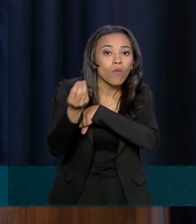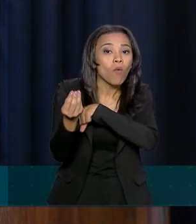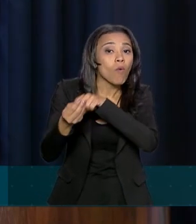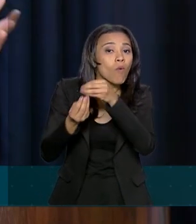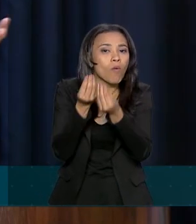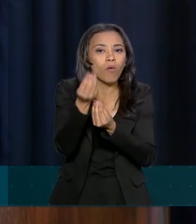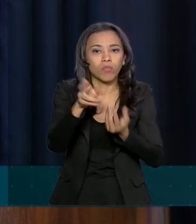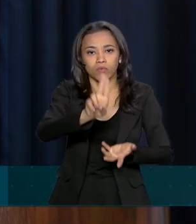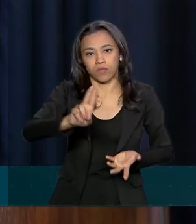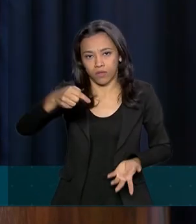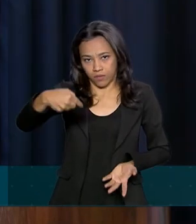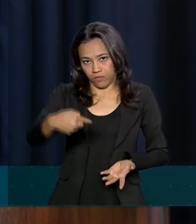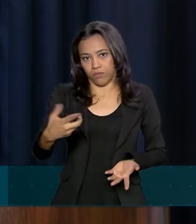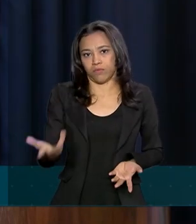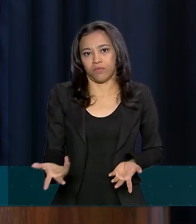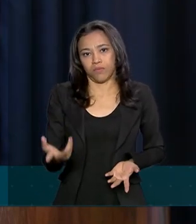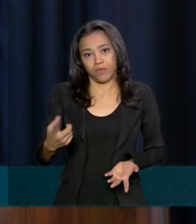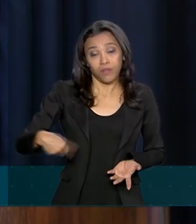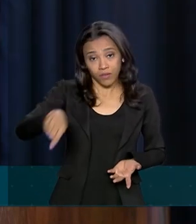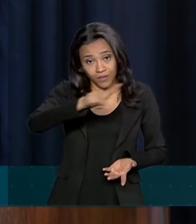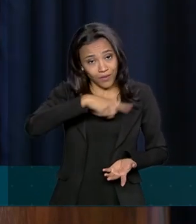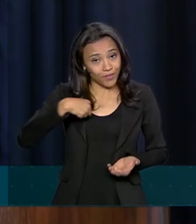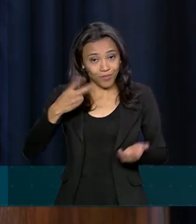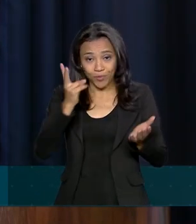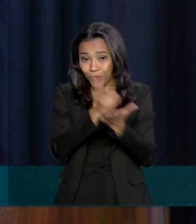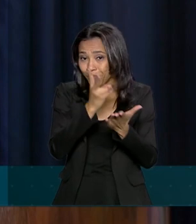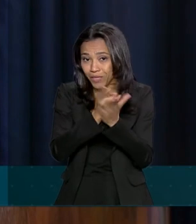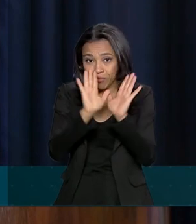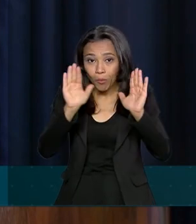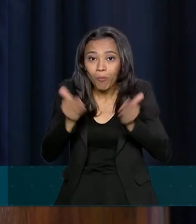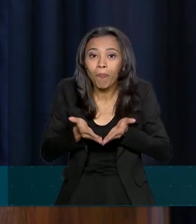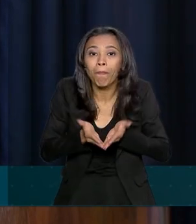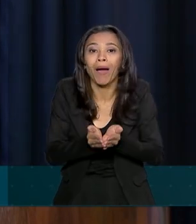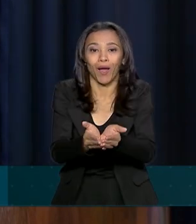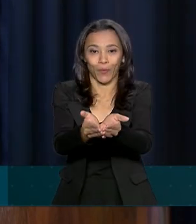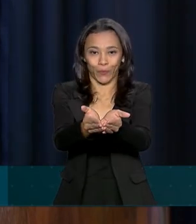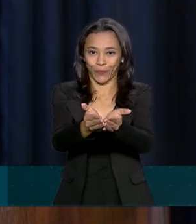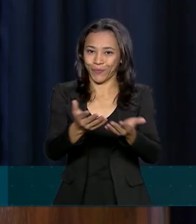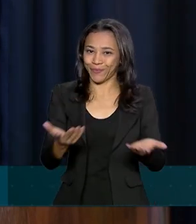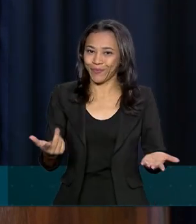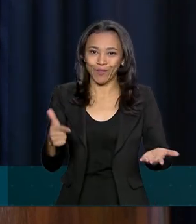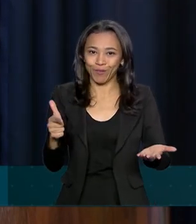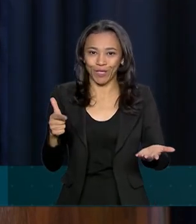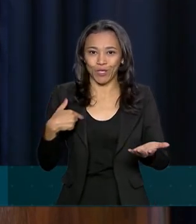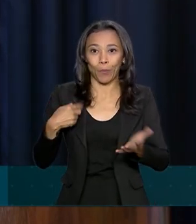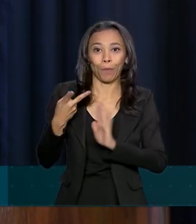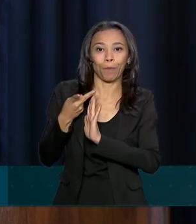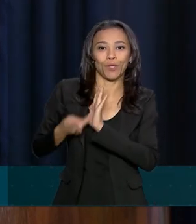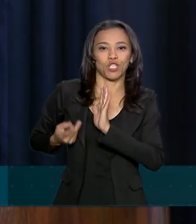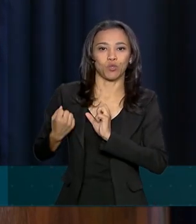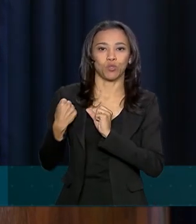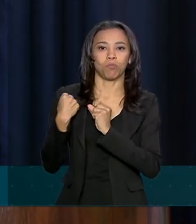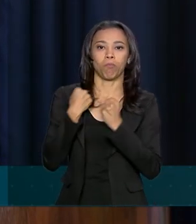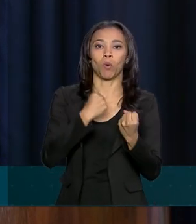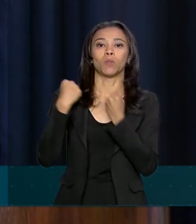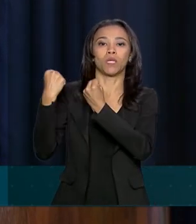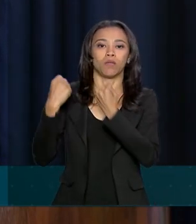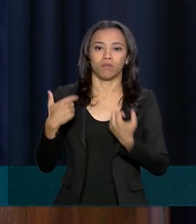E nós aqui todos estamos no mesmo barco. Não tenho projeto de poder. Eu tenho